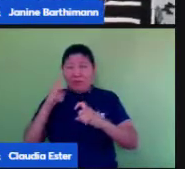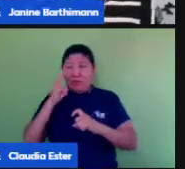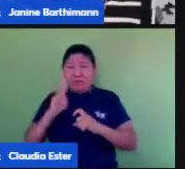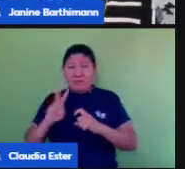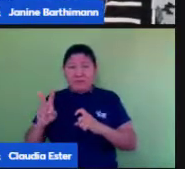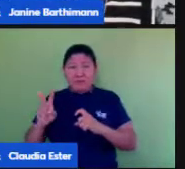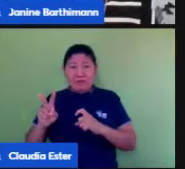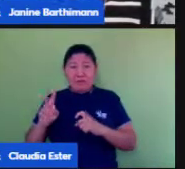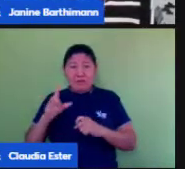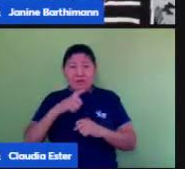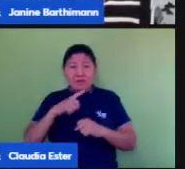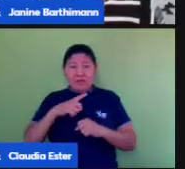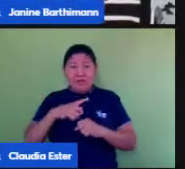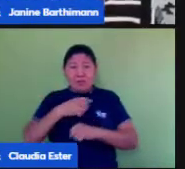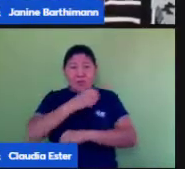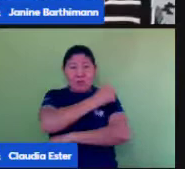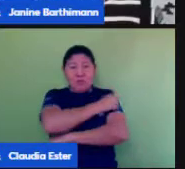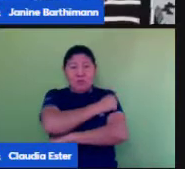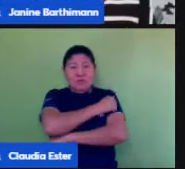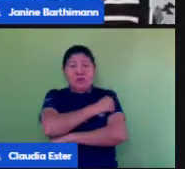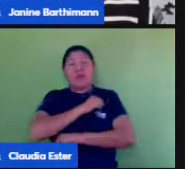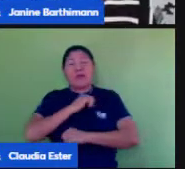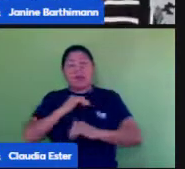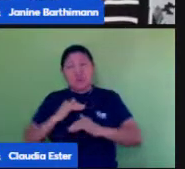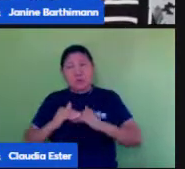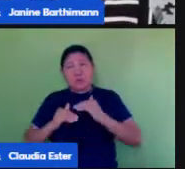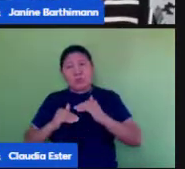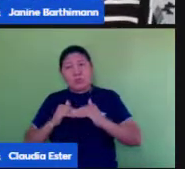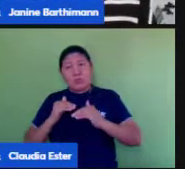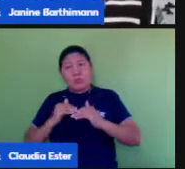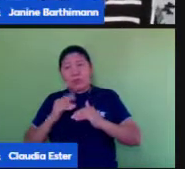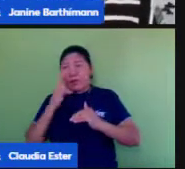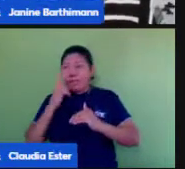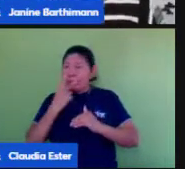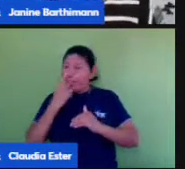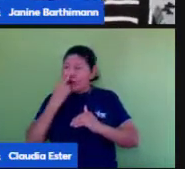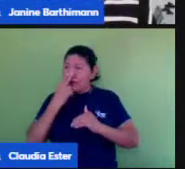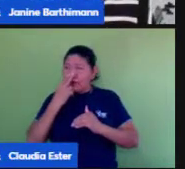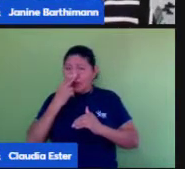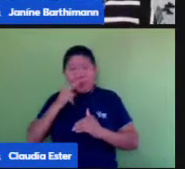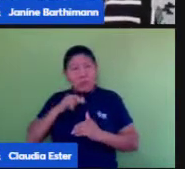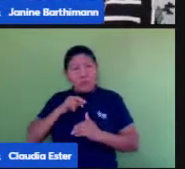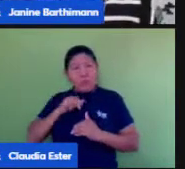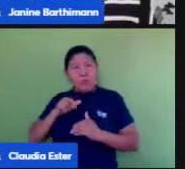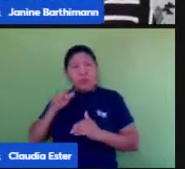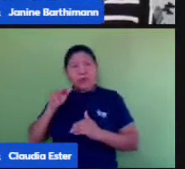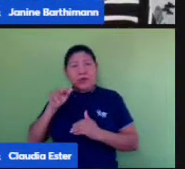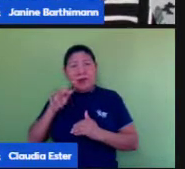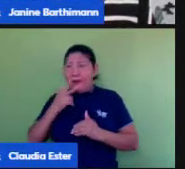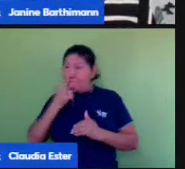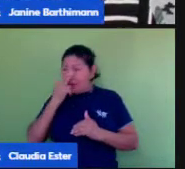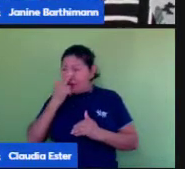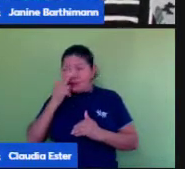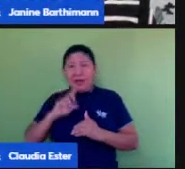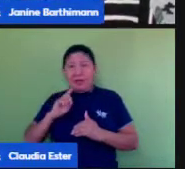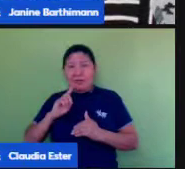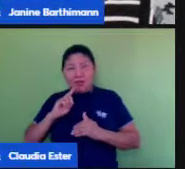está subindo no conhecimento. na alegria,